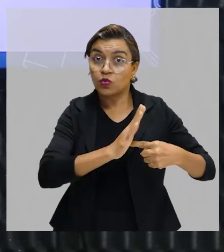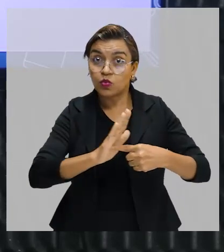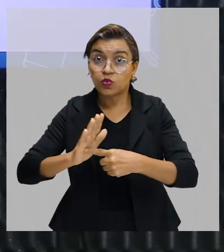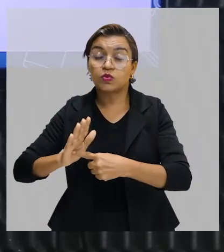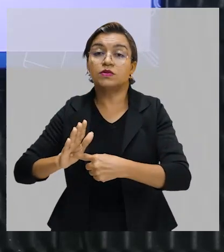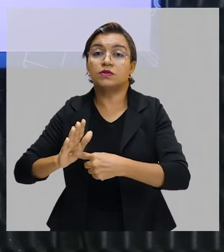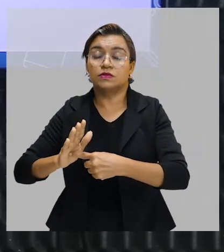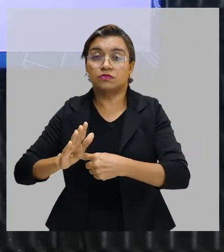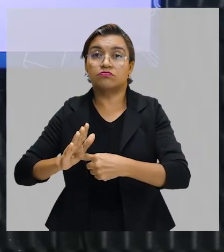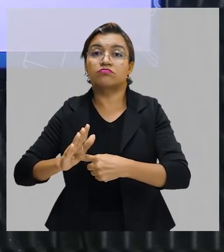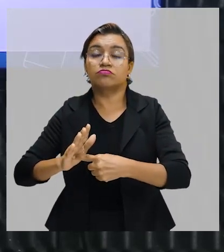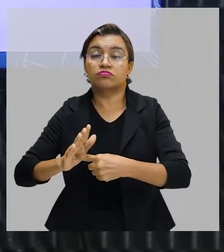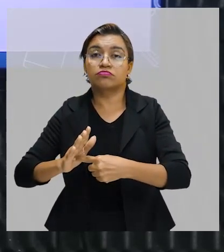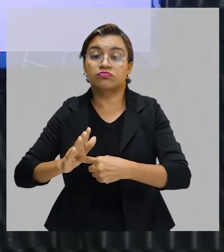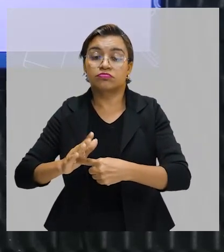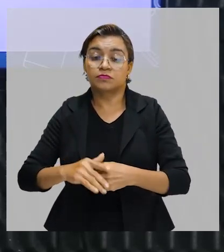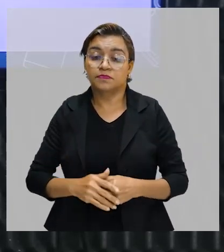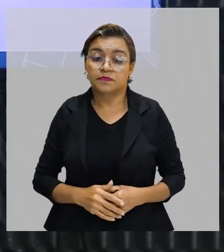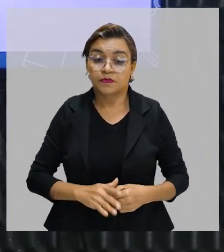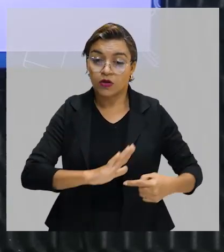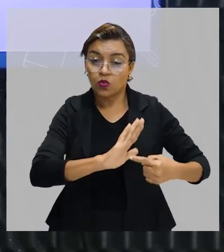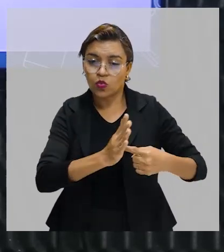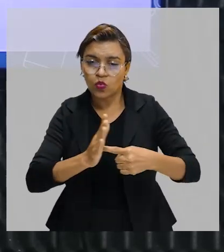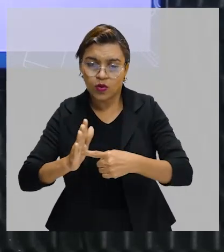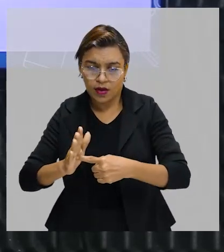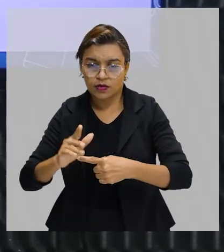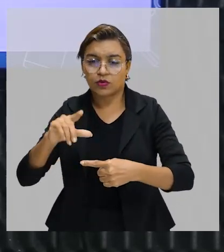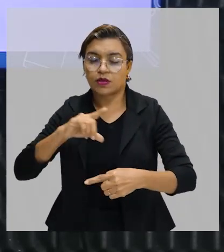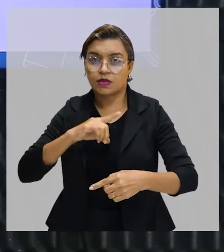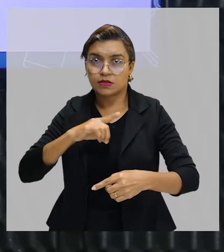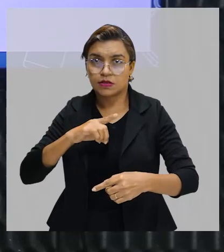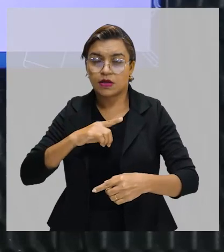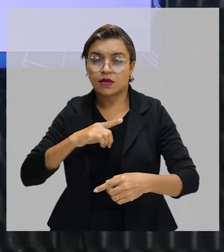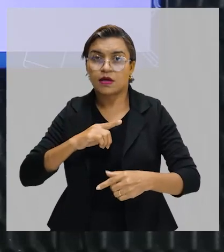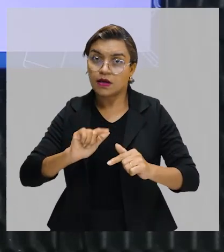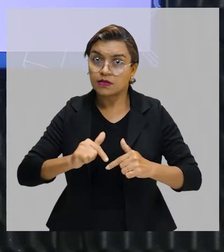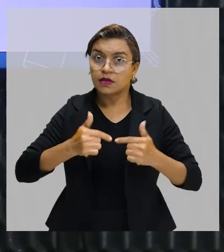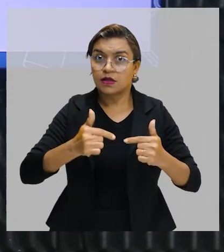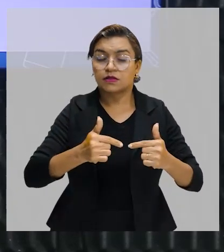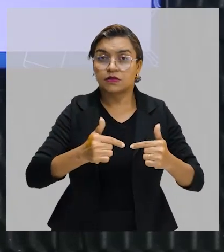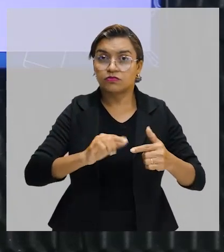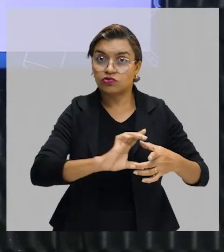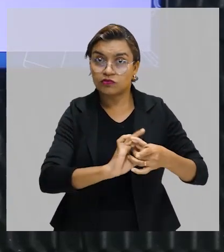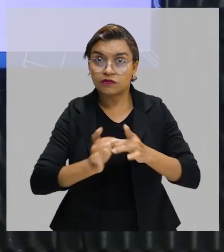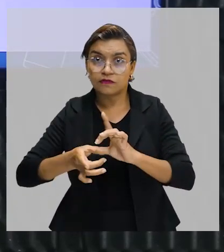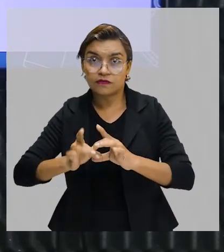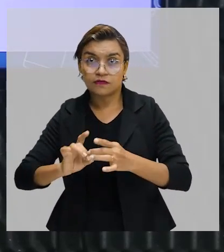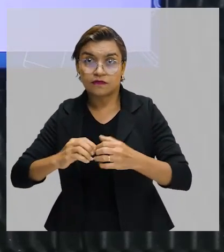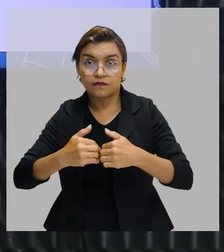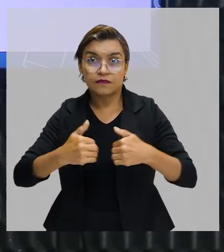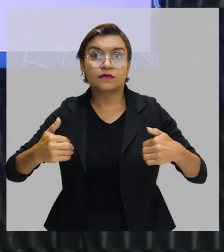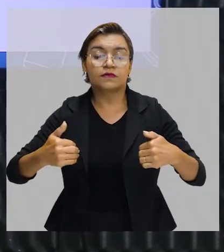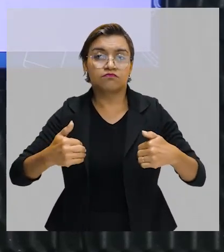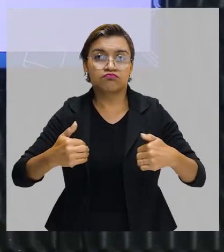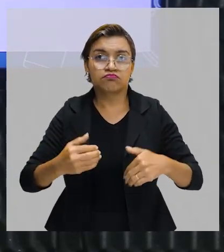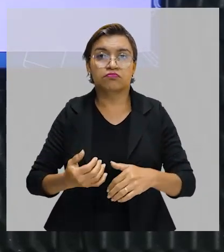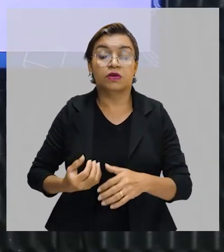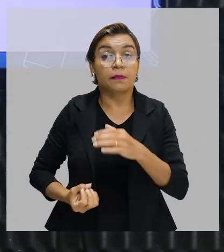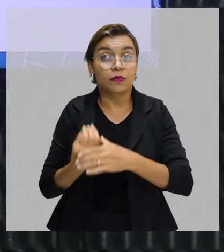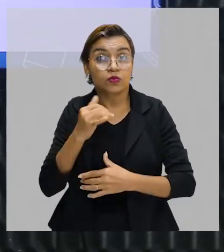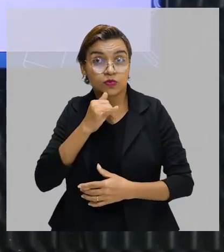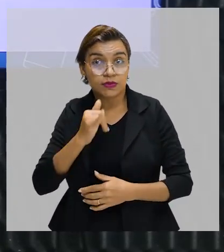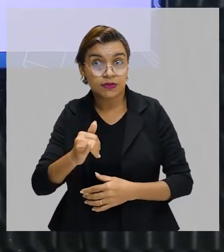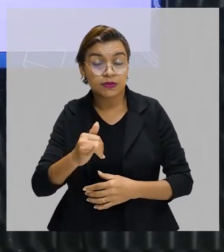né? Esses reatores eles vão usar as reações de fissão em cadeia, né, para a produção de energia,